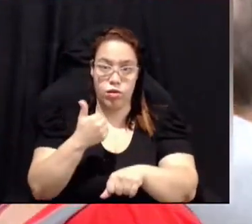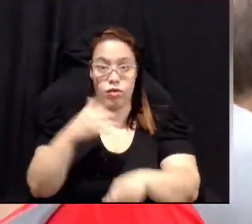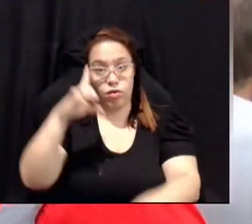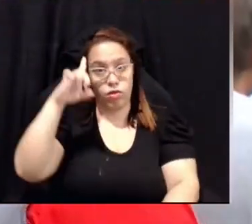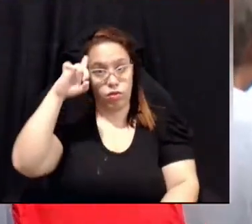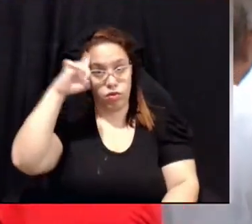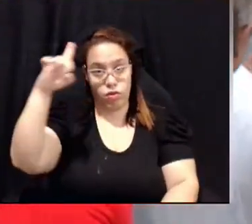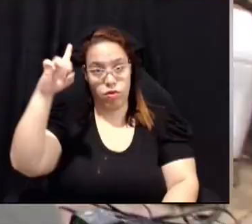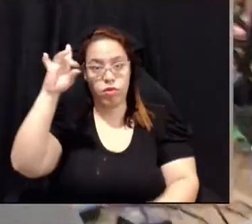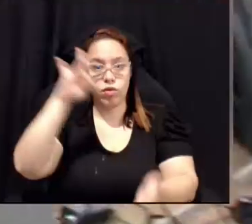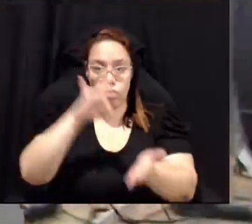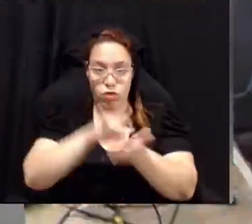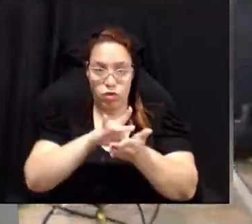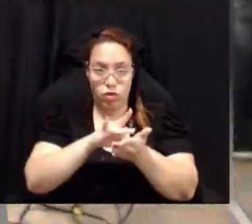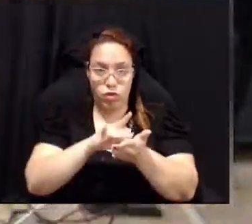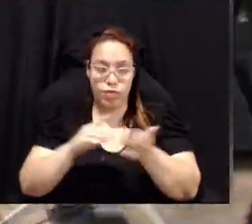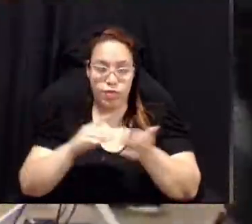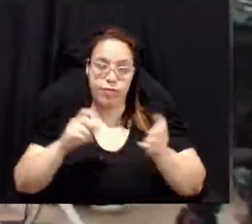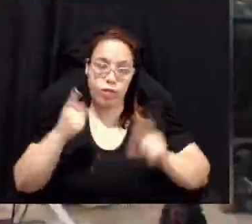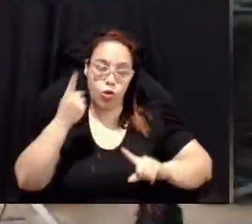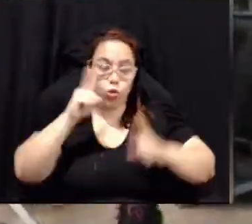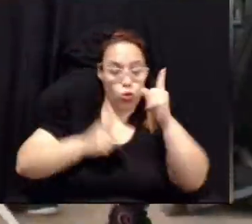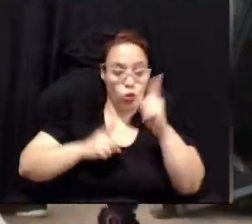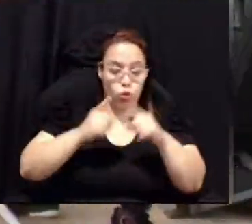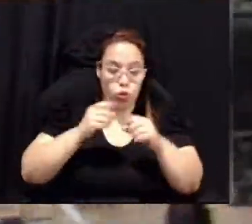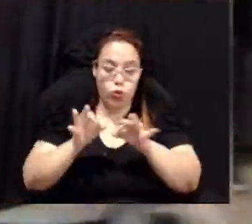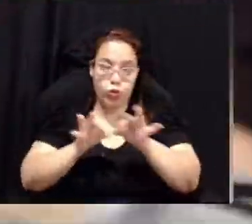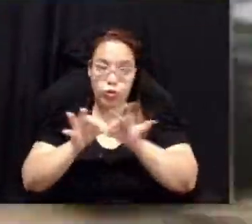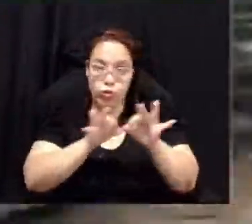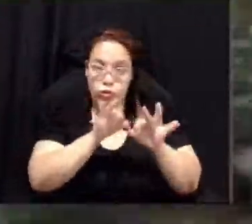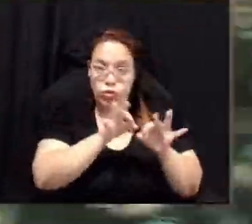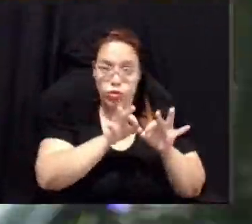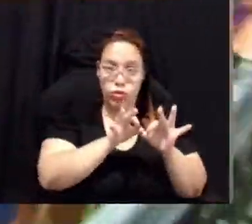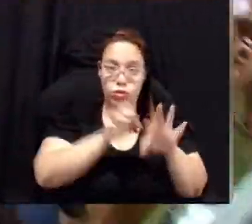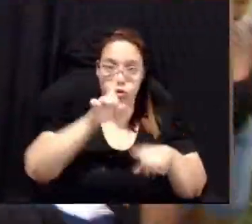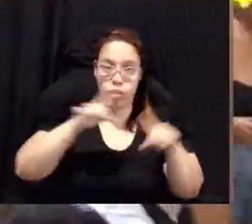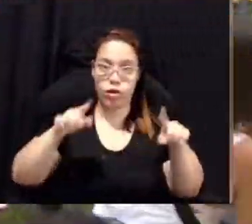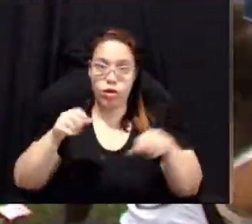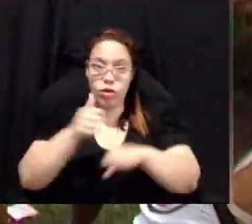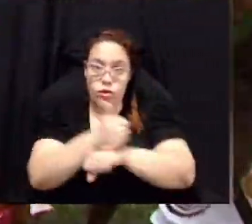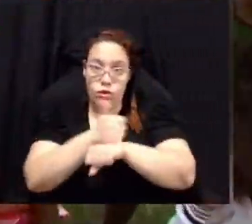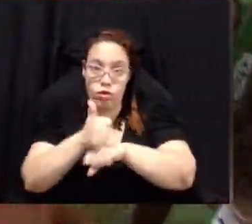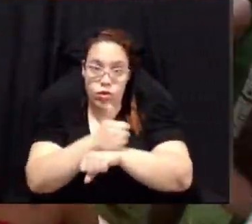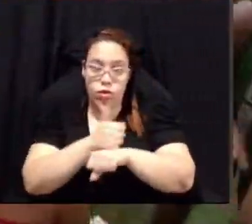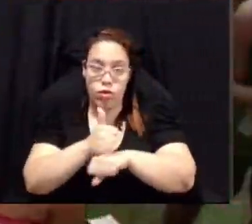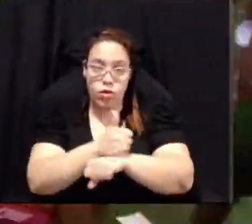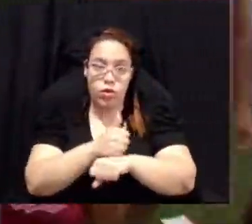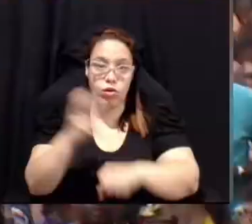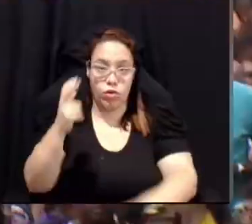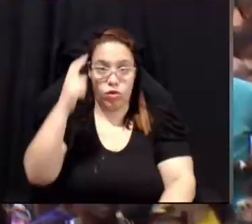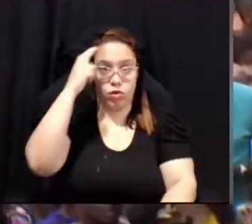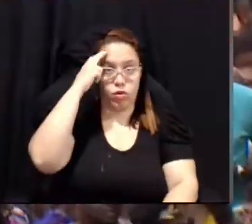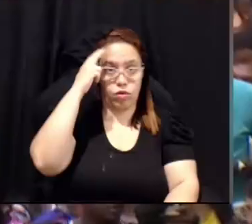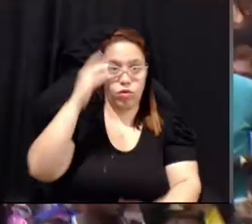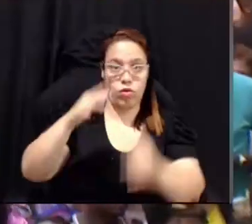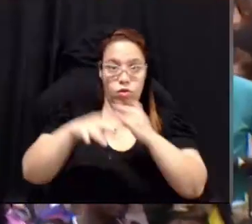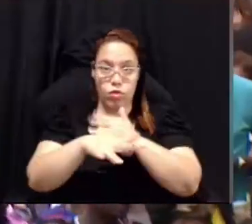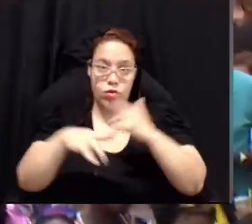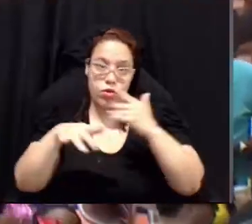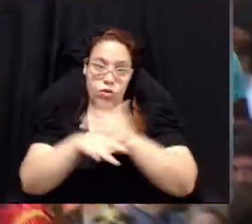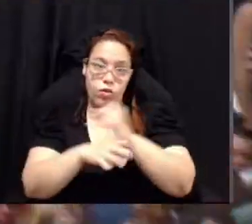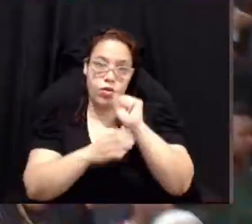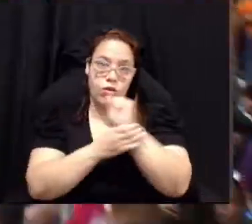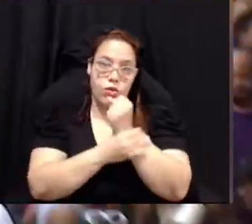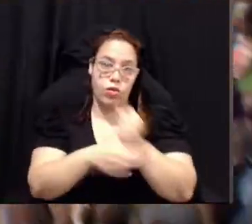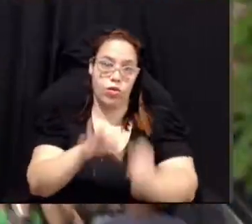de folia. A organização envolveu vários profissionais das áreas de cultura, urbanismo, guarda municipal,